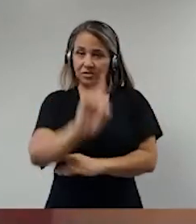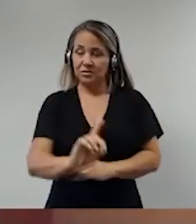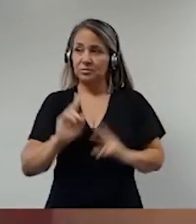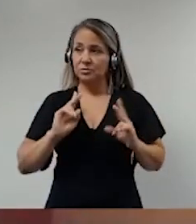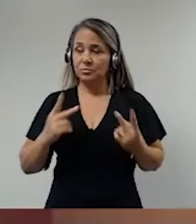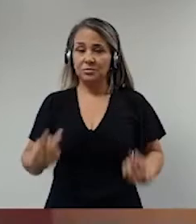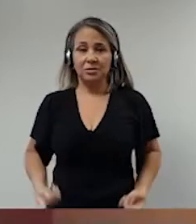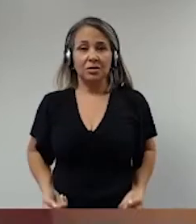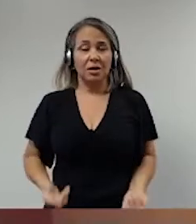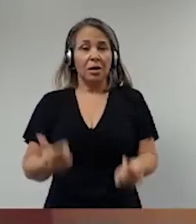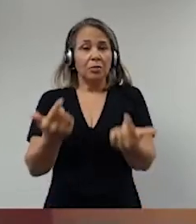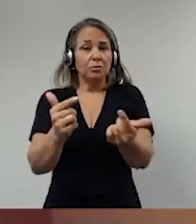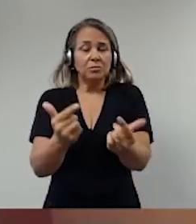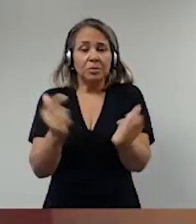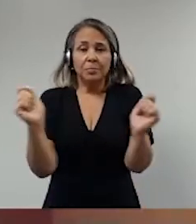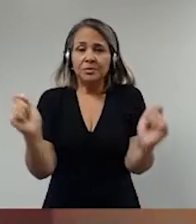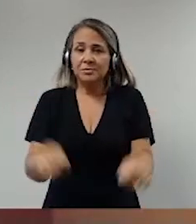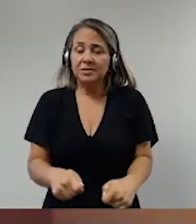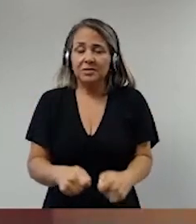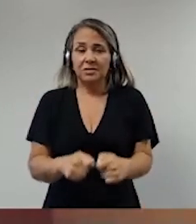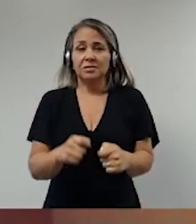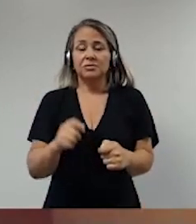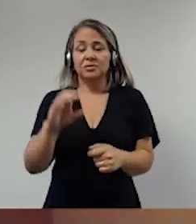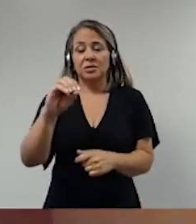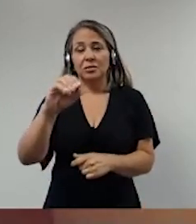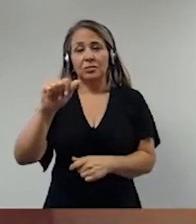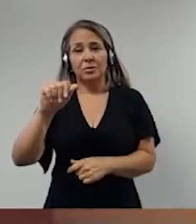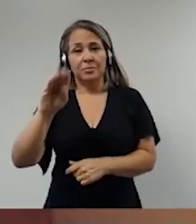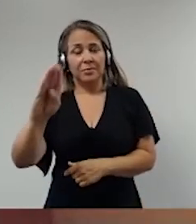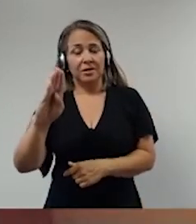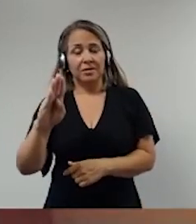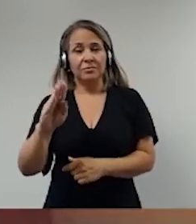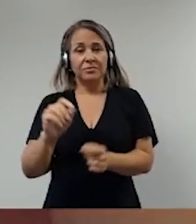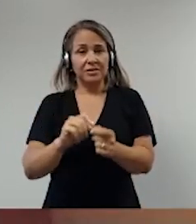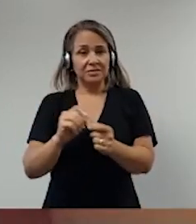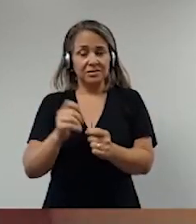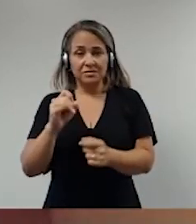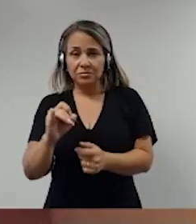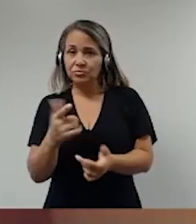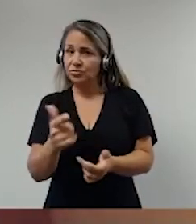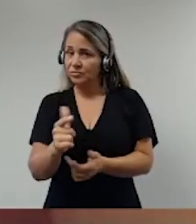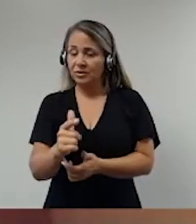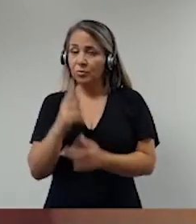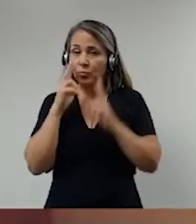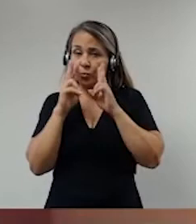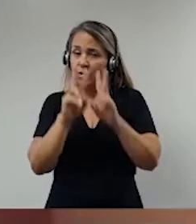existe possibilidade da OAB fazer isso se não olhar de uma maneira séria. E quando eu falo